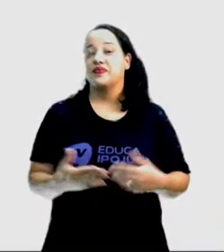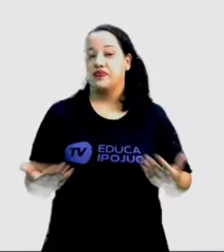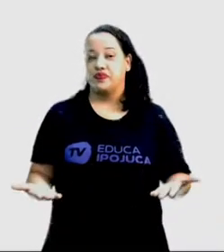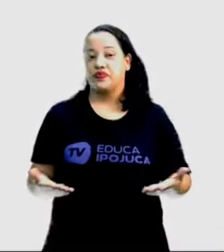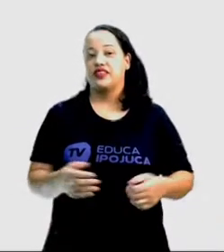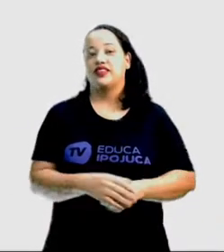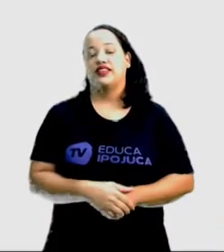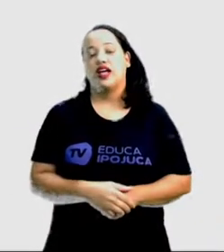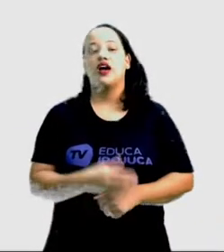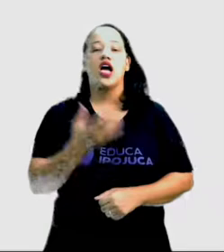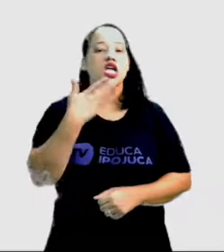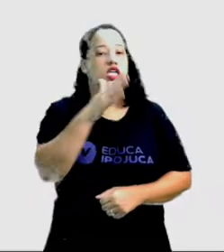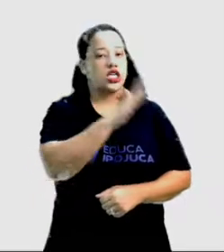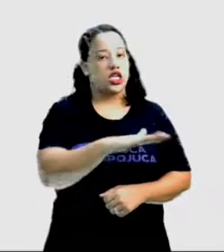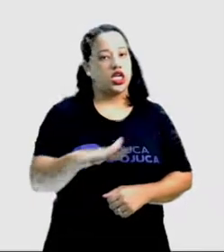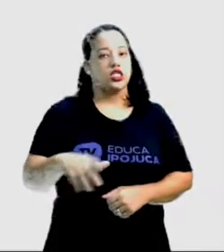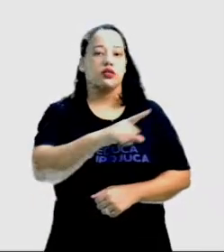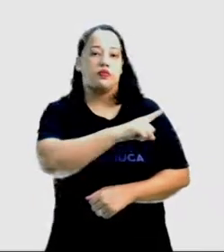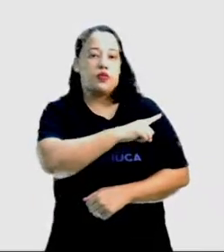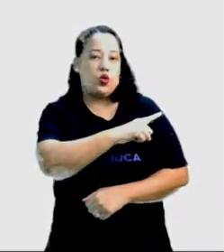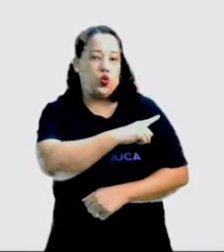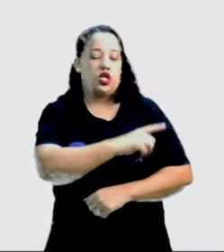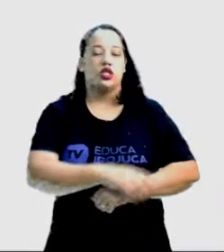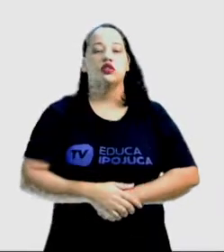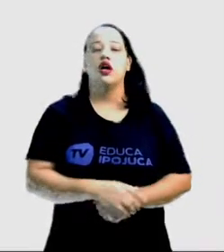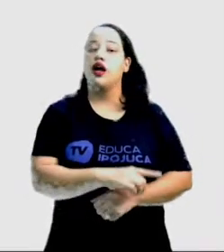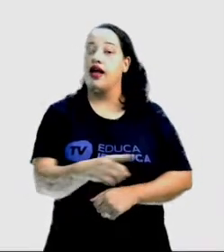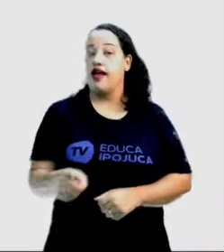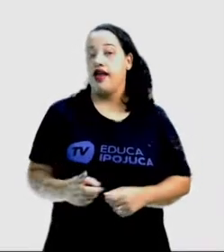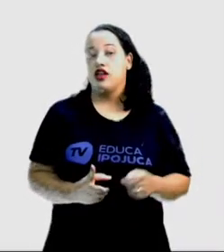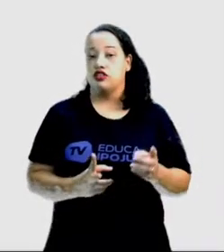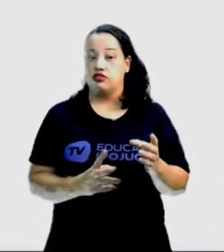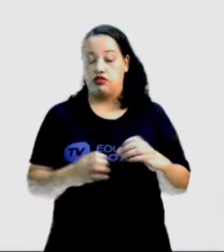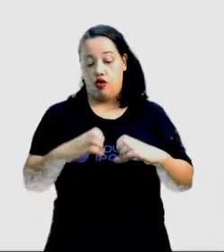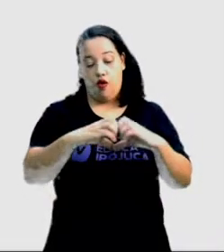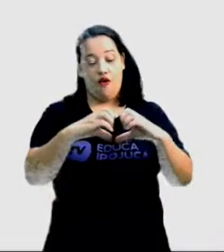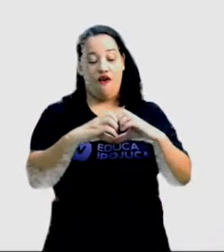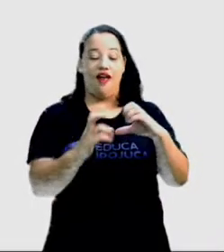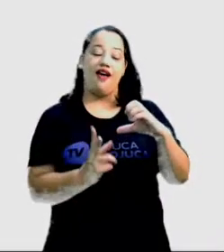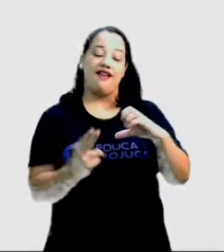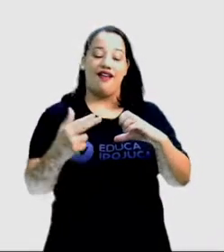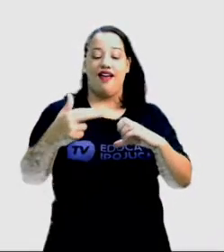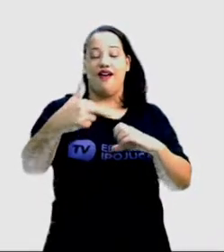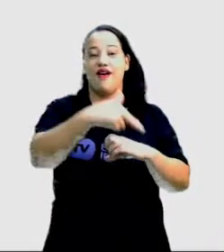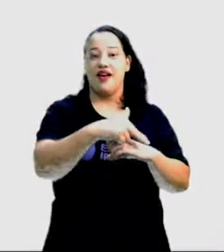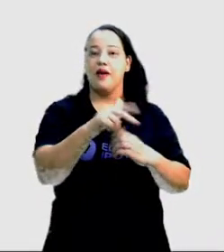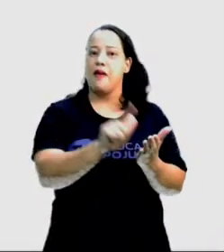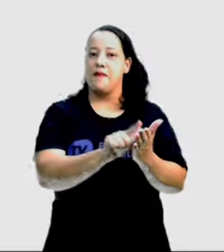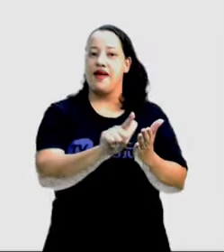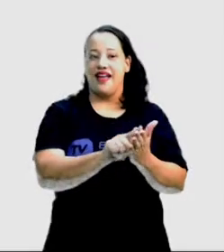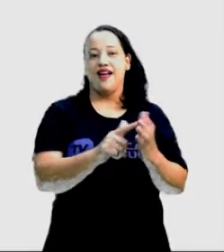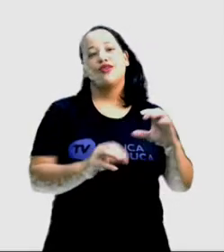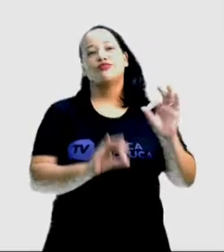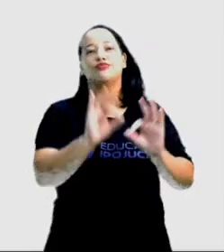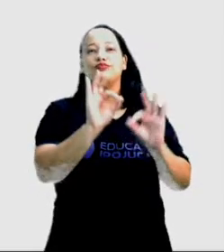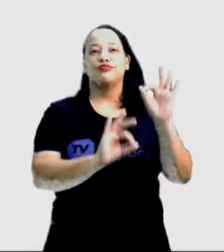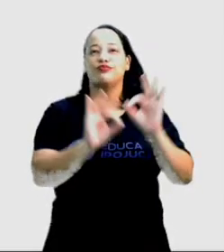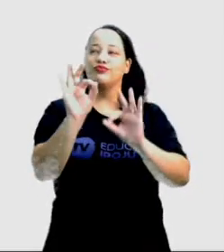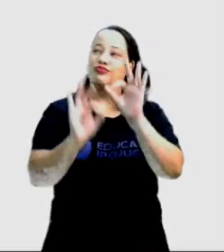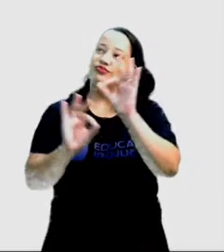Então, as crianças do primeiro ano, elas estão recortando corações de papel para